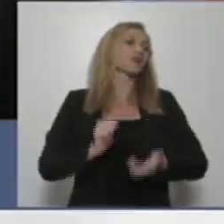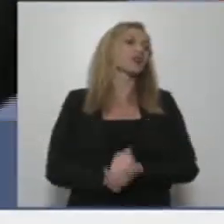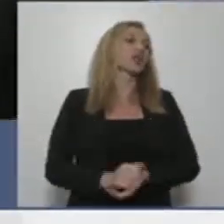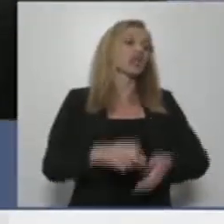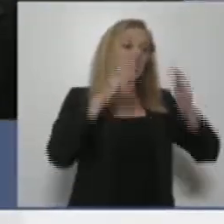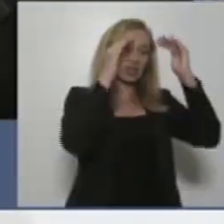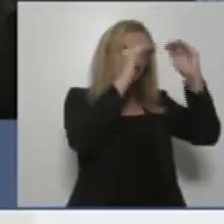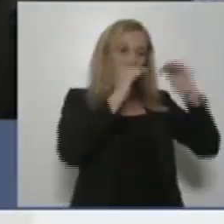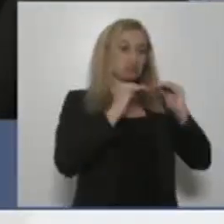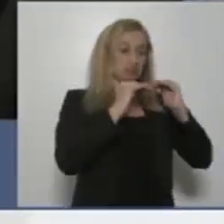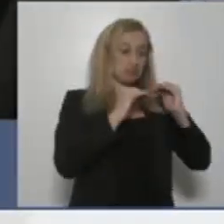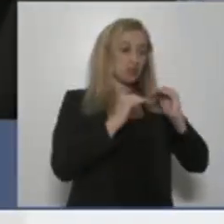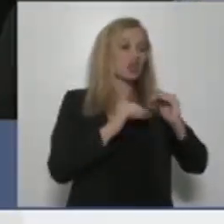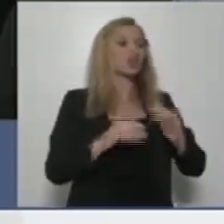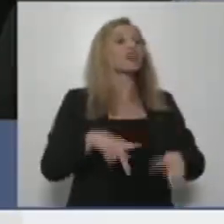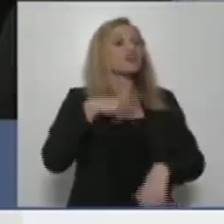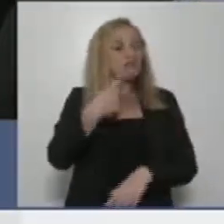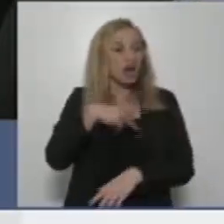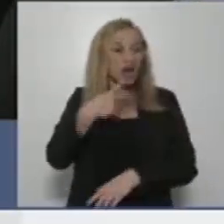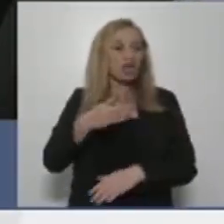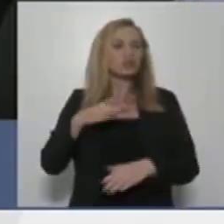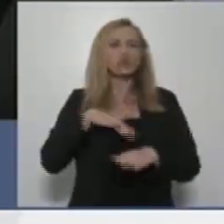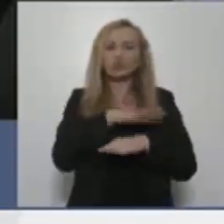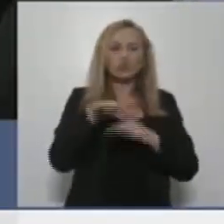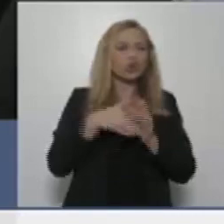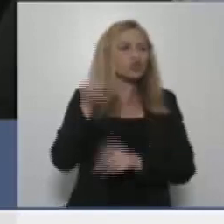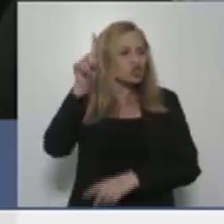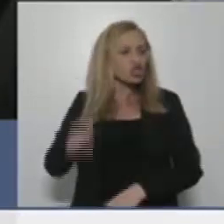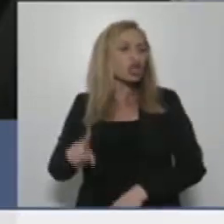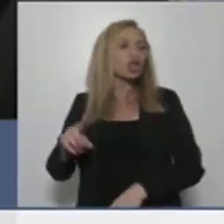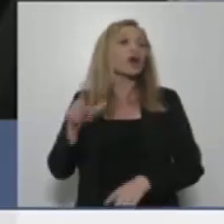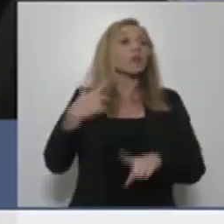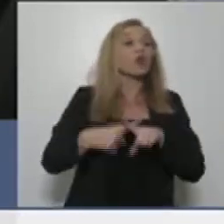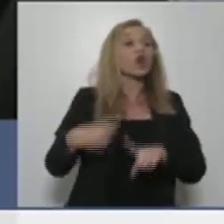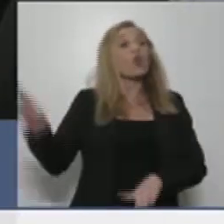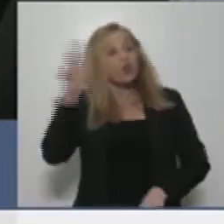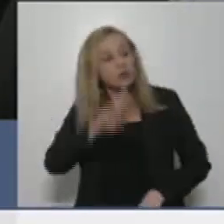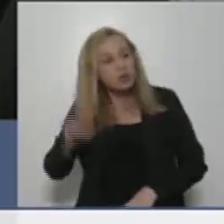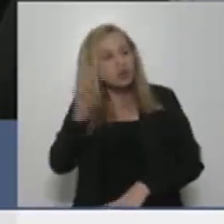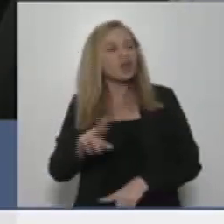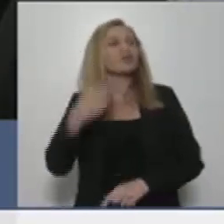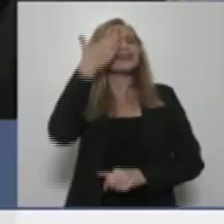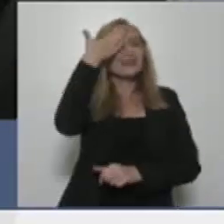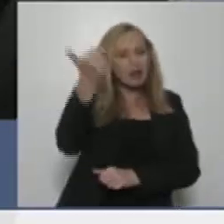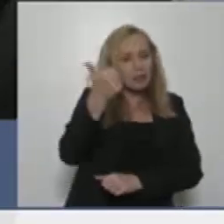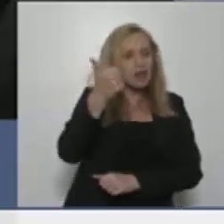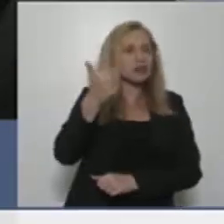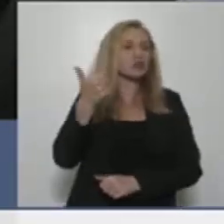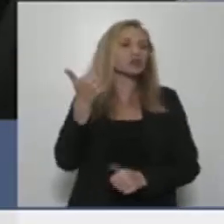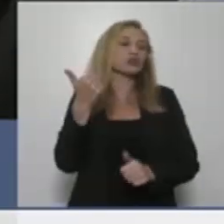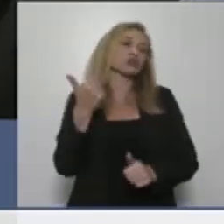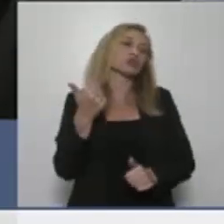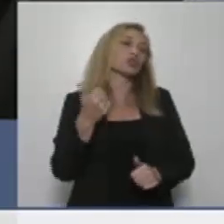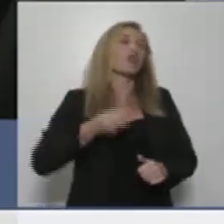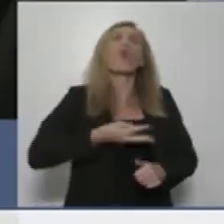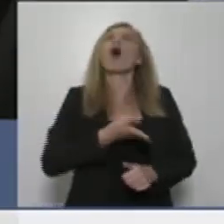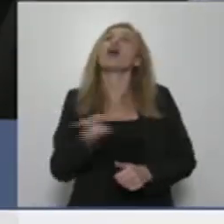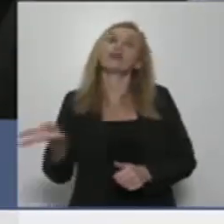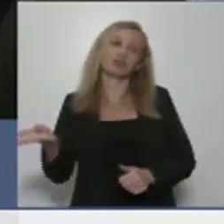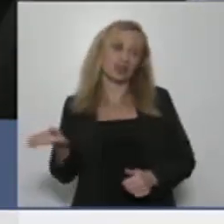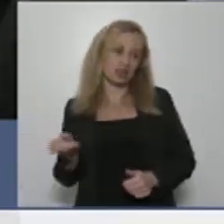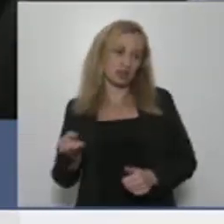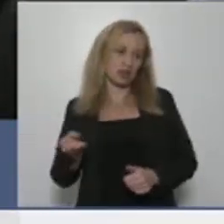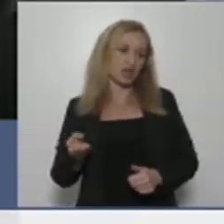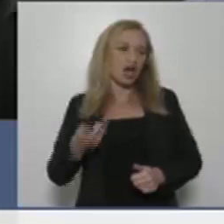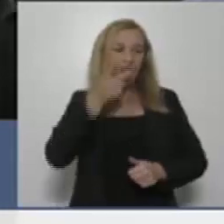e falamos com toda a propriedade porque somos usuárias e sabemos quantas vezes